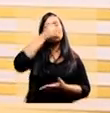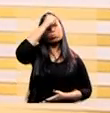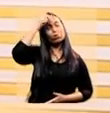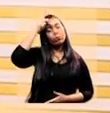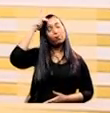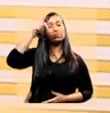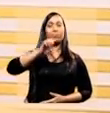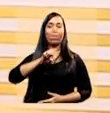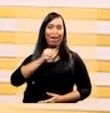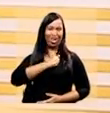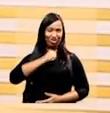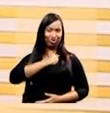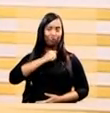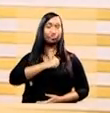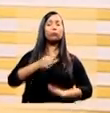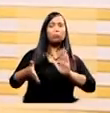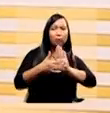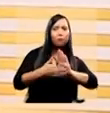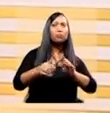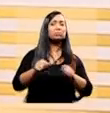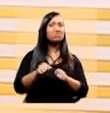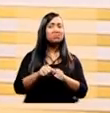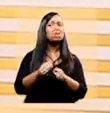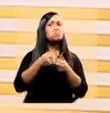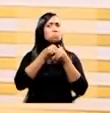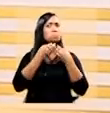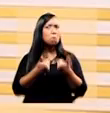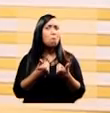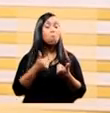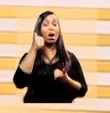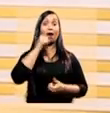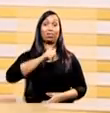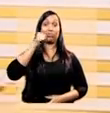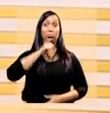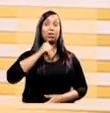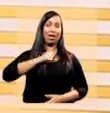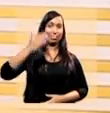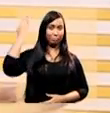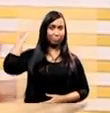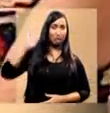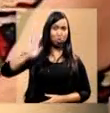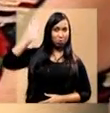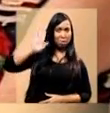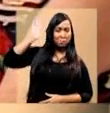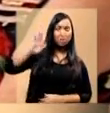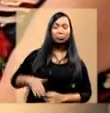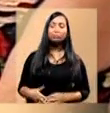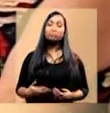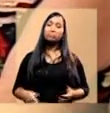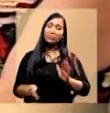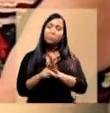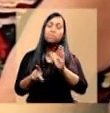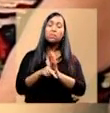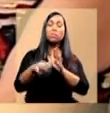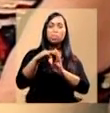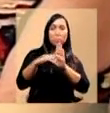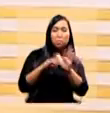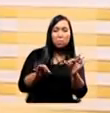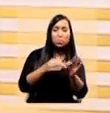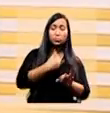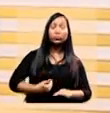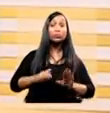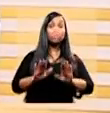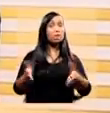nosso prefeito, Edinho Araújo, fez propostas interessantes às mulheres na época de campanha, faz parte do plano de